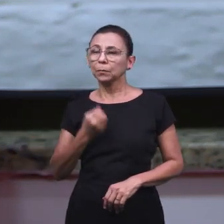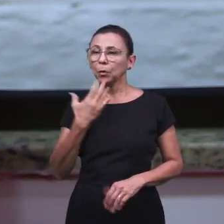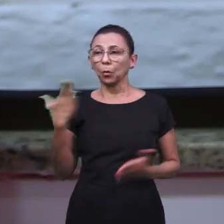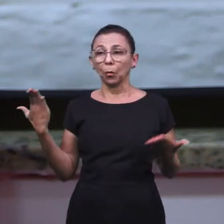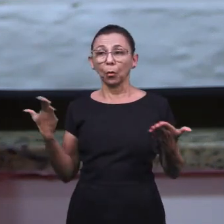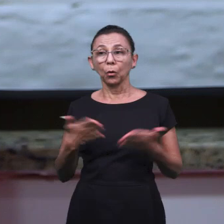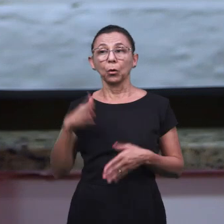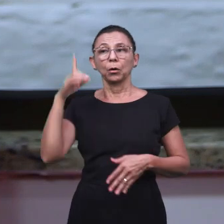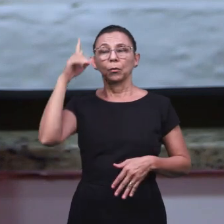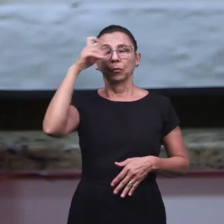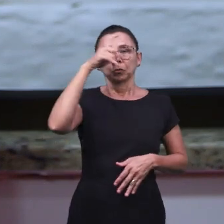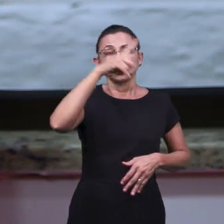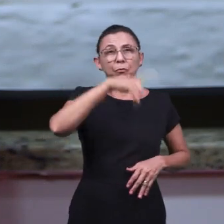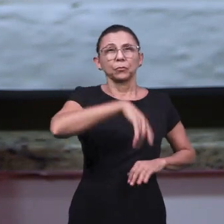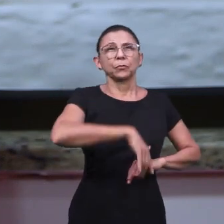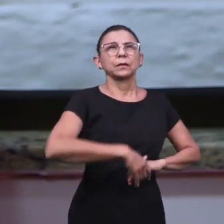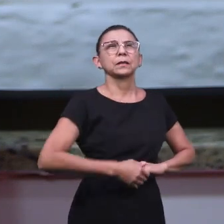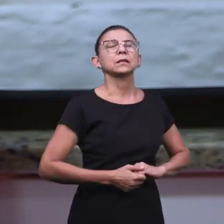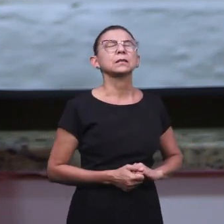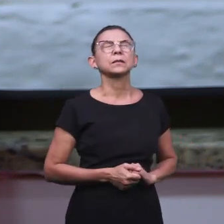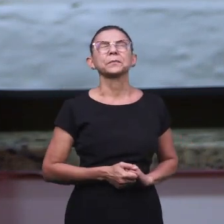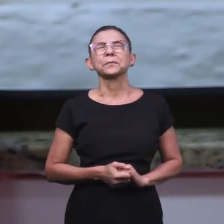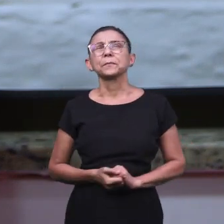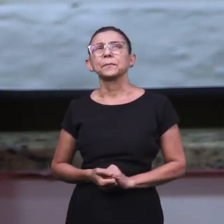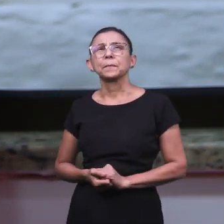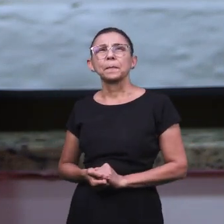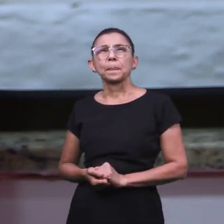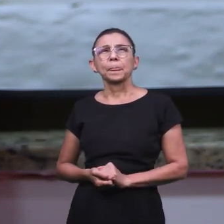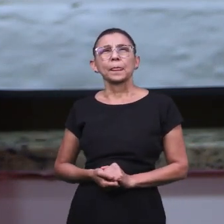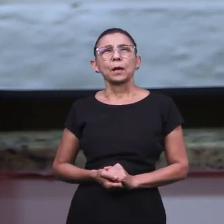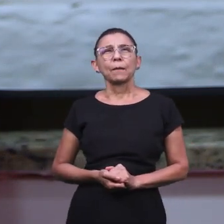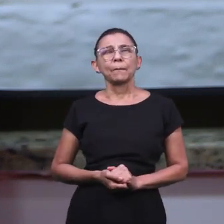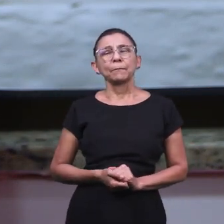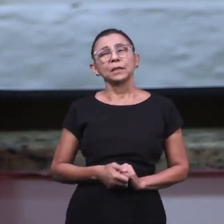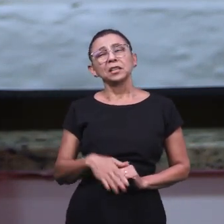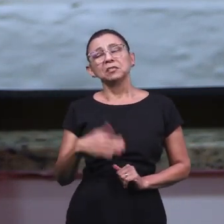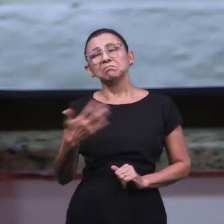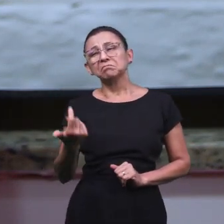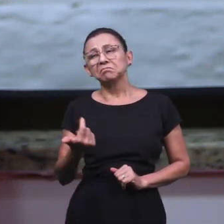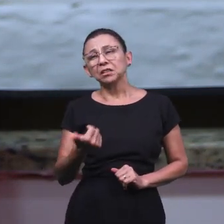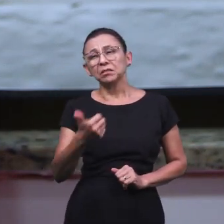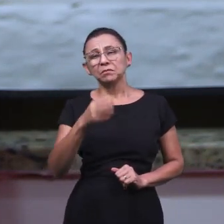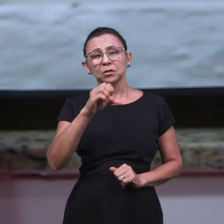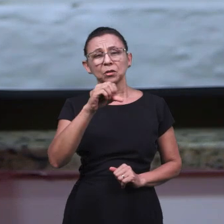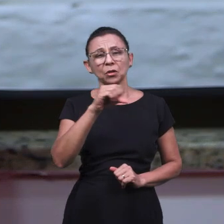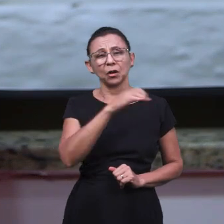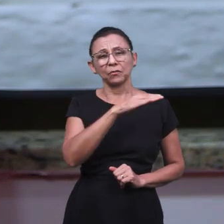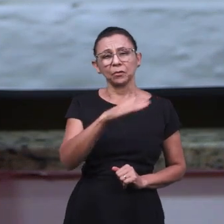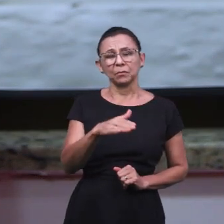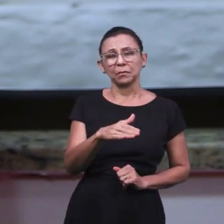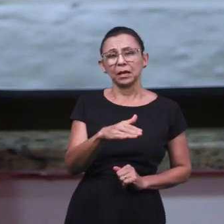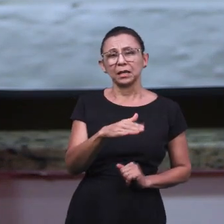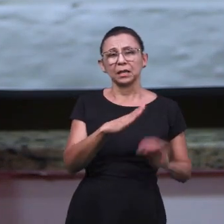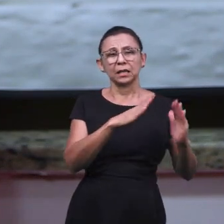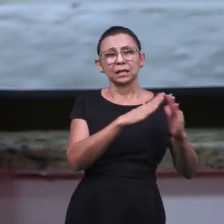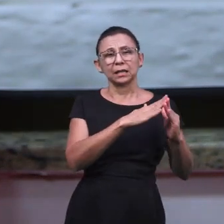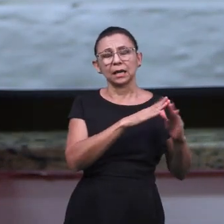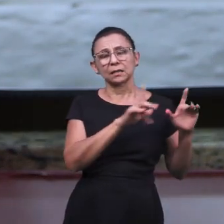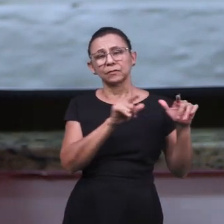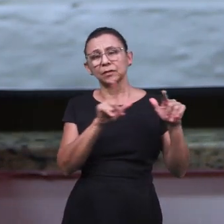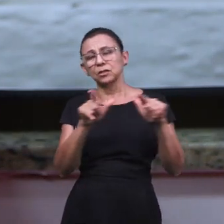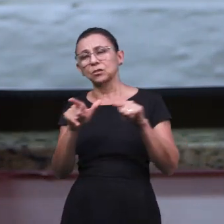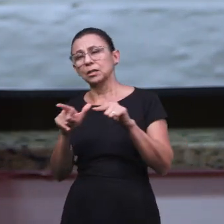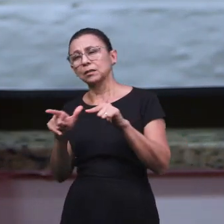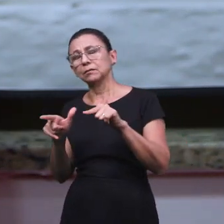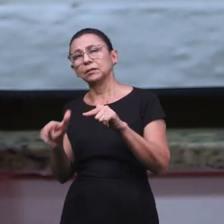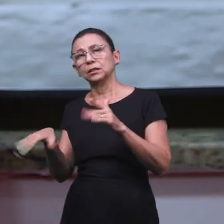casa lá, acho que pegava até em 9 e pouco, chegava antes das 10, ou nem lembro direito o horário do trem, e ia